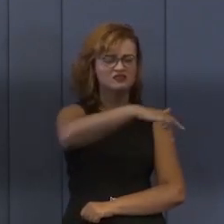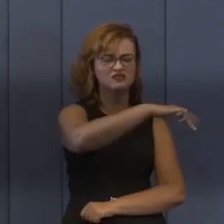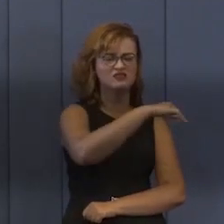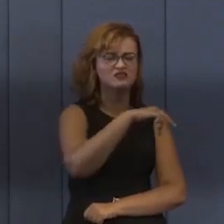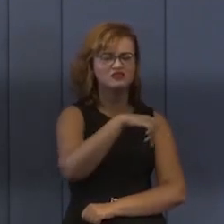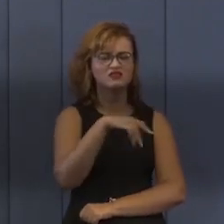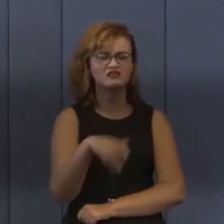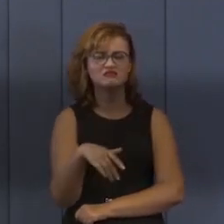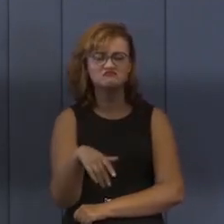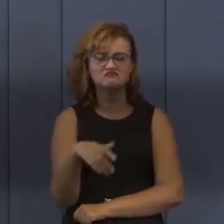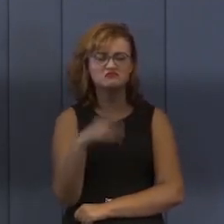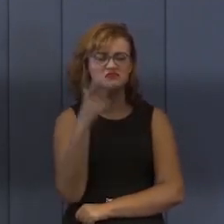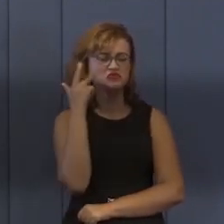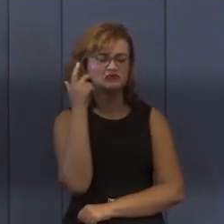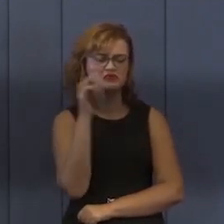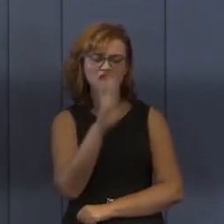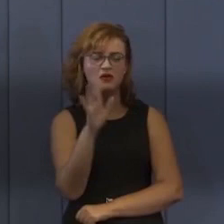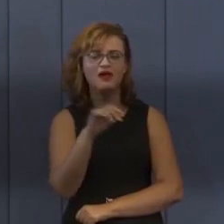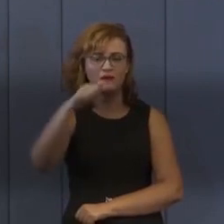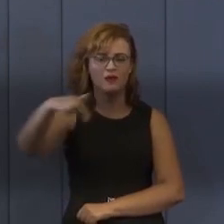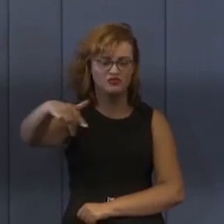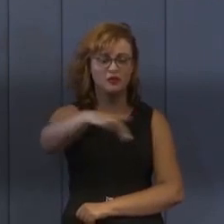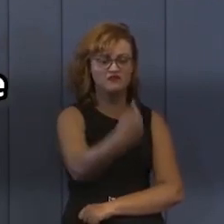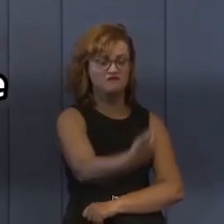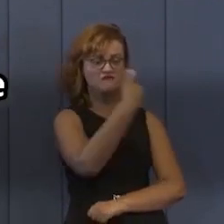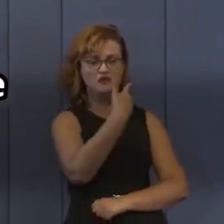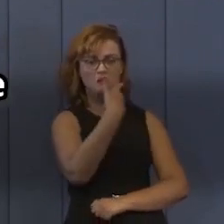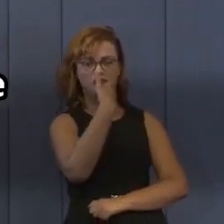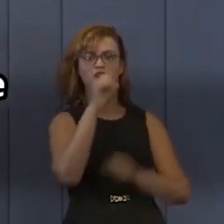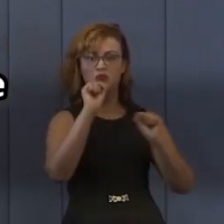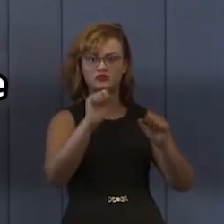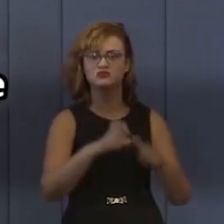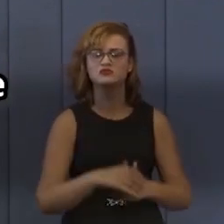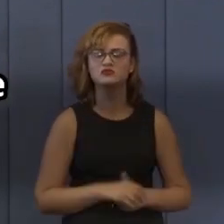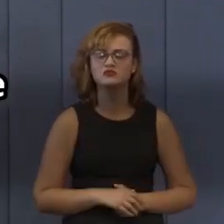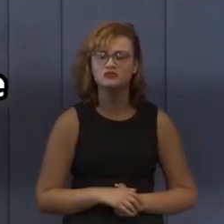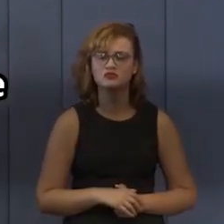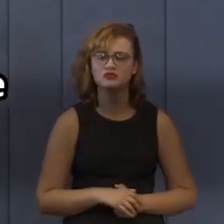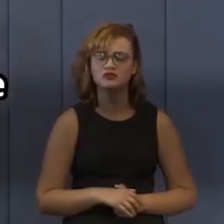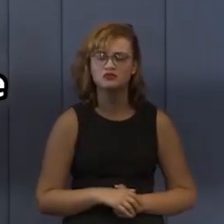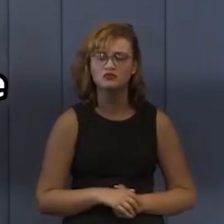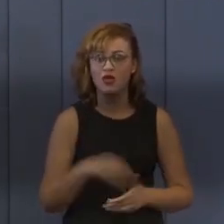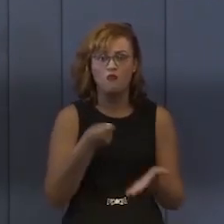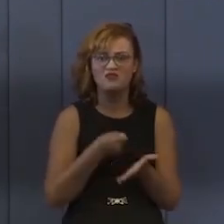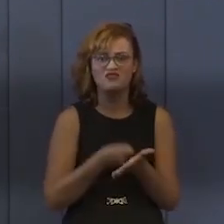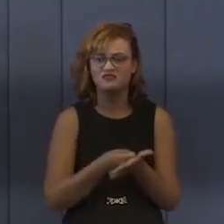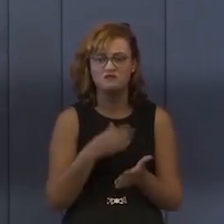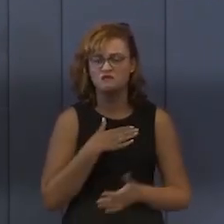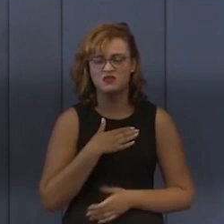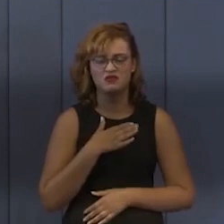está atravessando fora da faixa, ela meramente quer atravessar a rua. Eu tenho que cogitar a hipótese de que ela vai me assaltar.